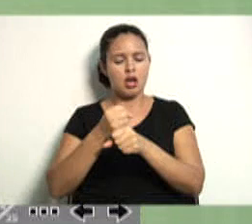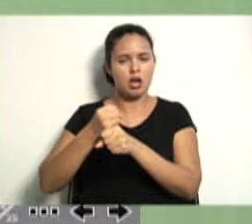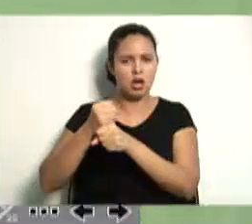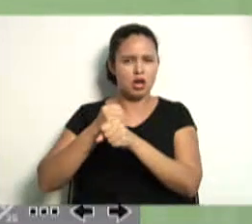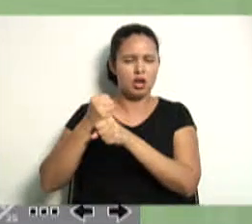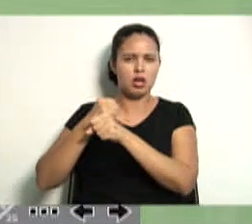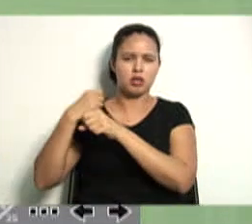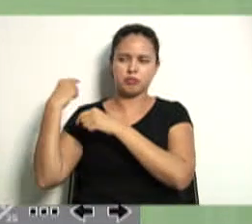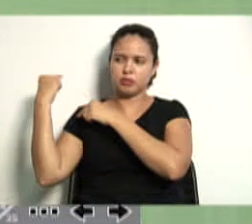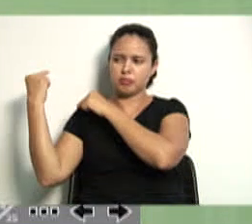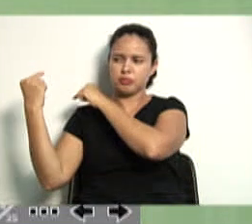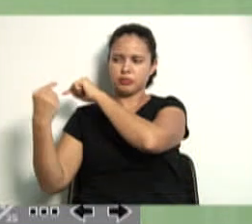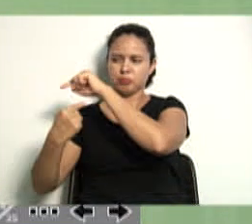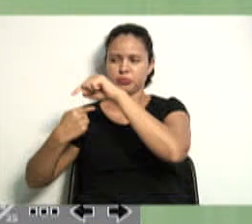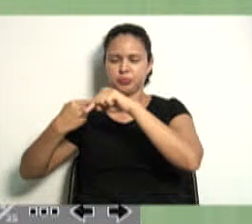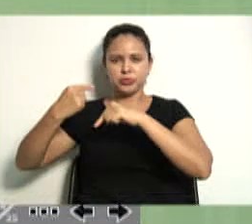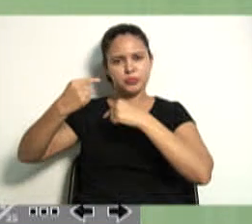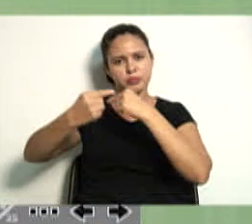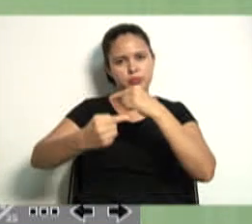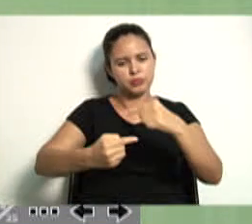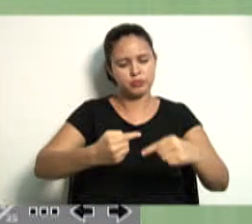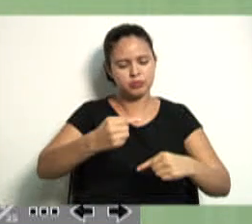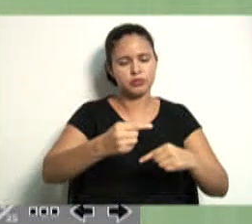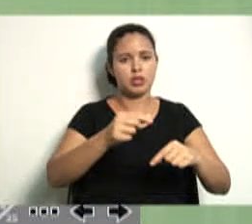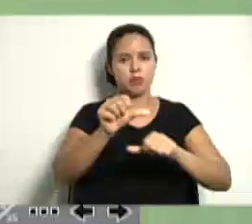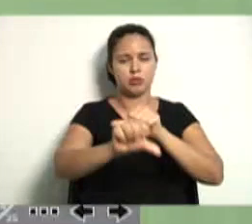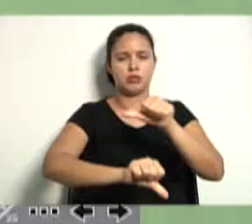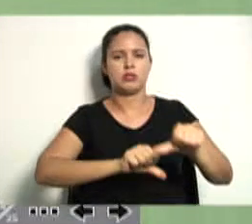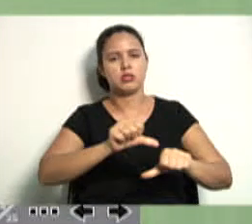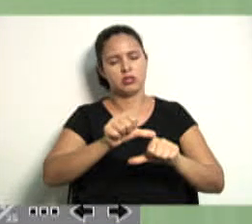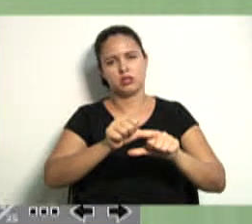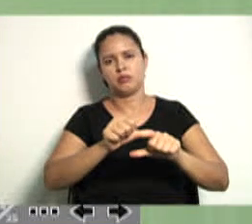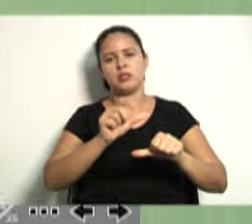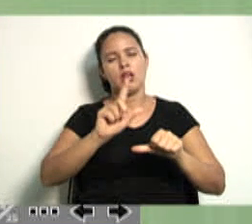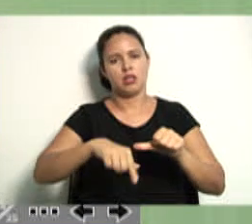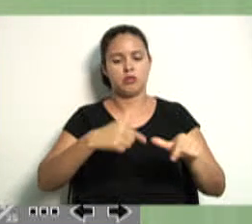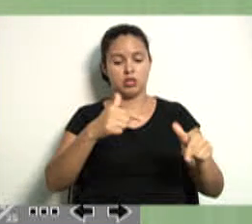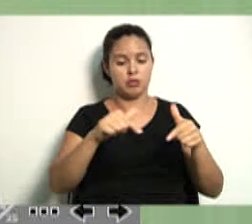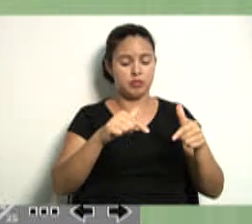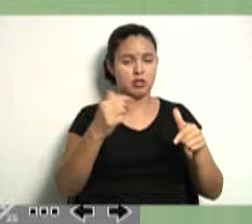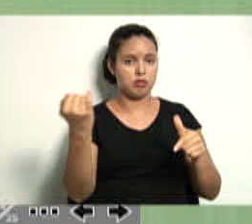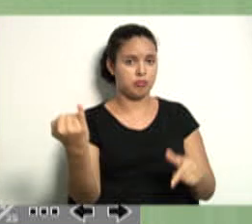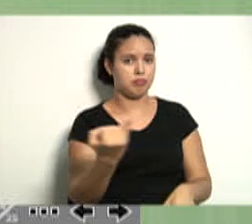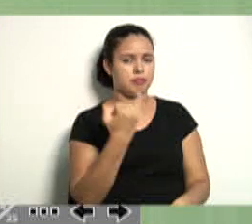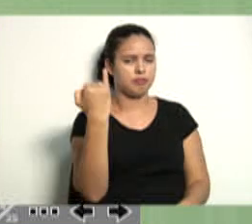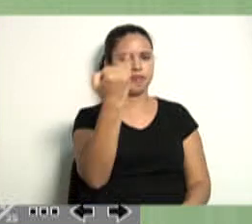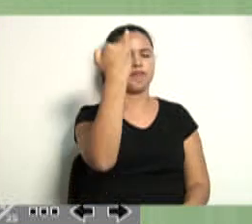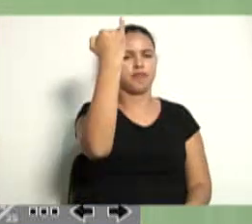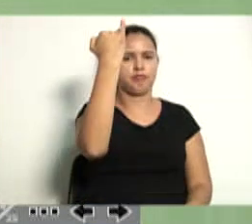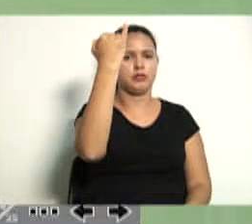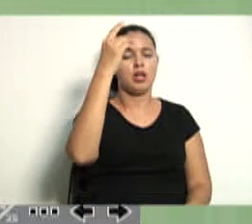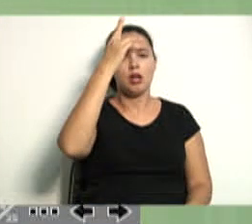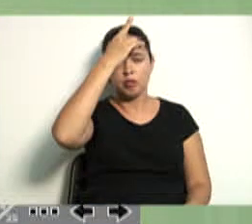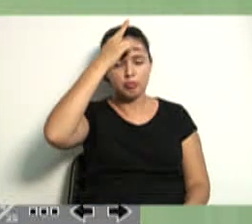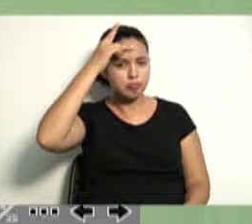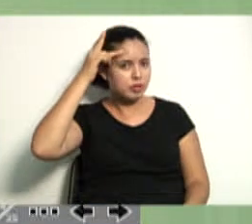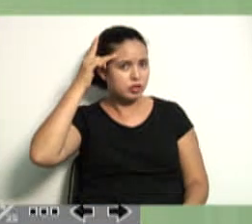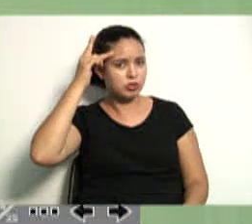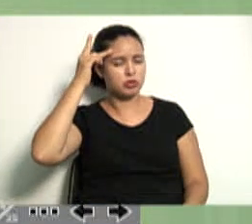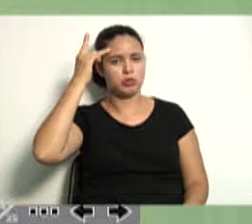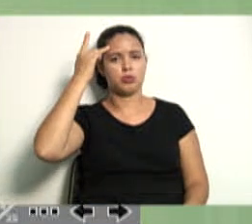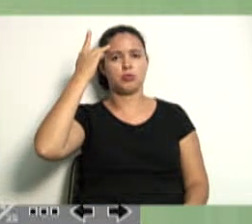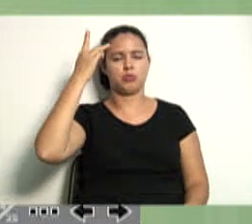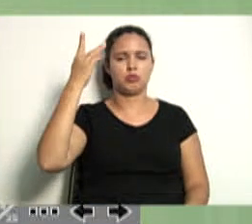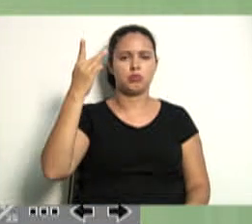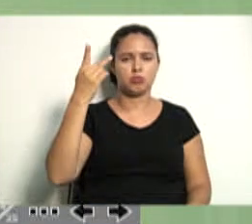isso, trabalho é uma categoria sociológica muito importante. Os sociólogos, as pessoas que estudam a